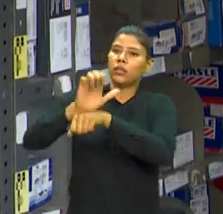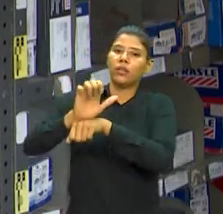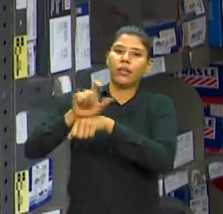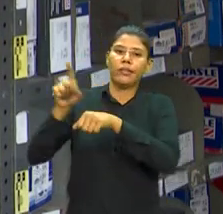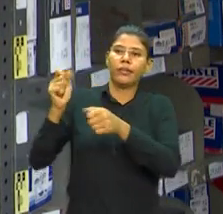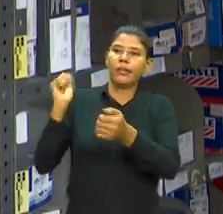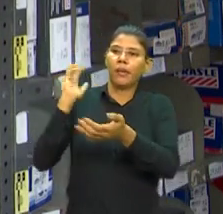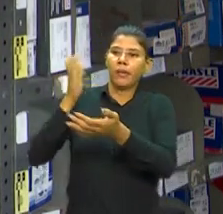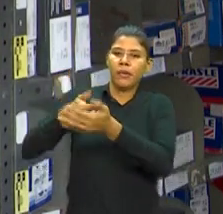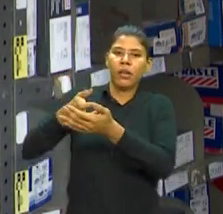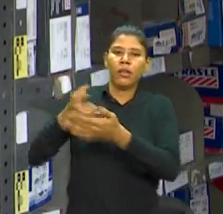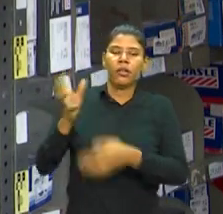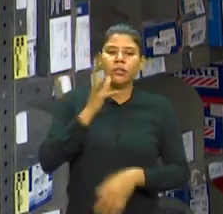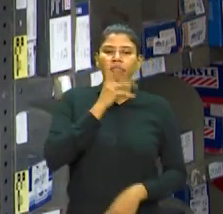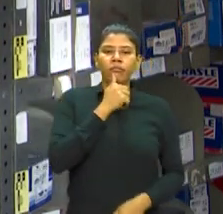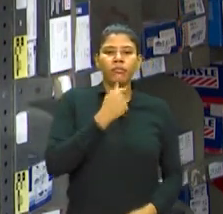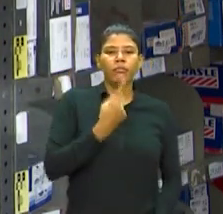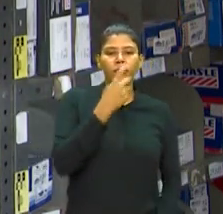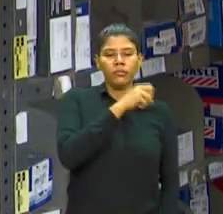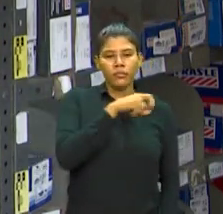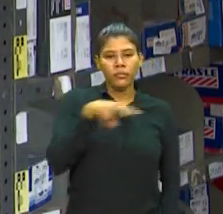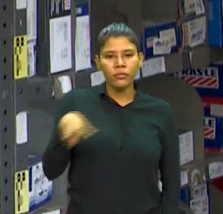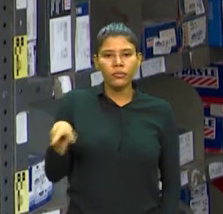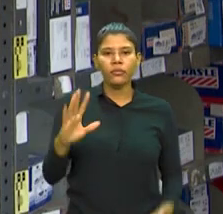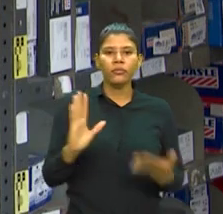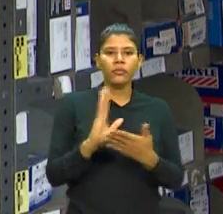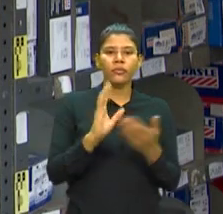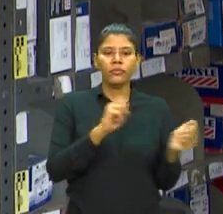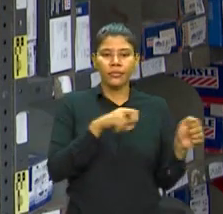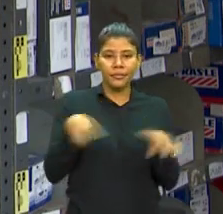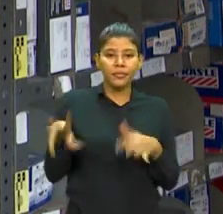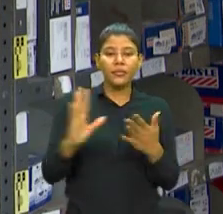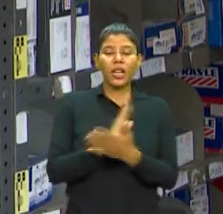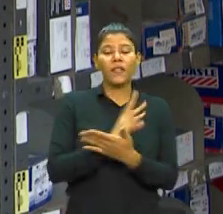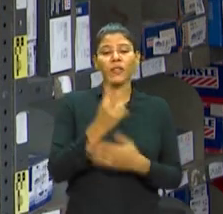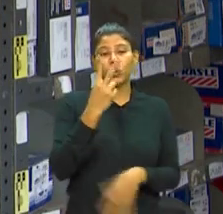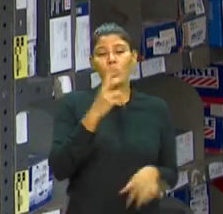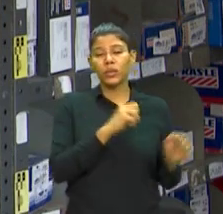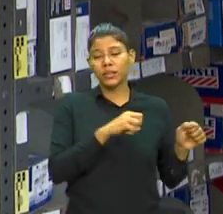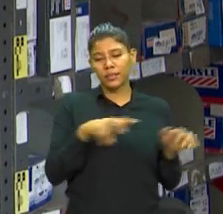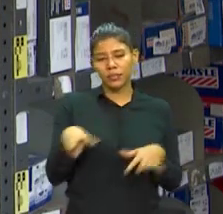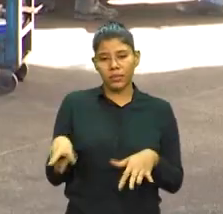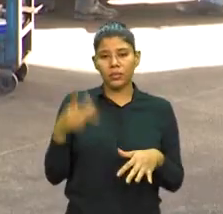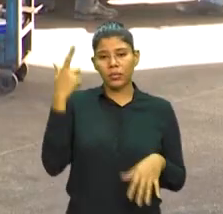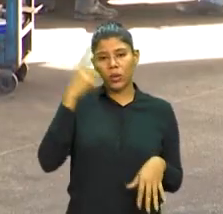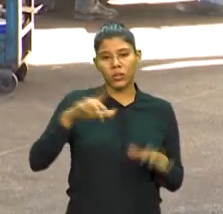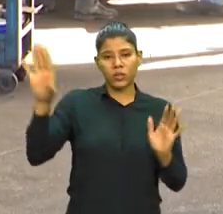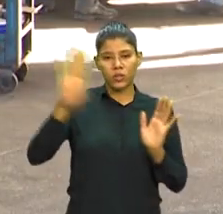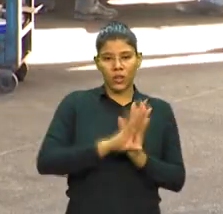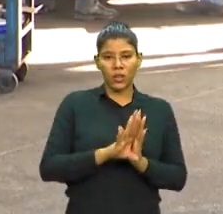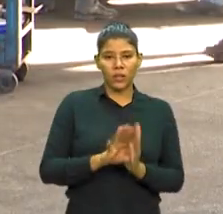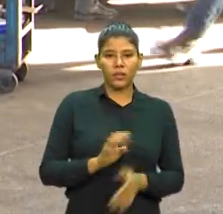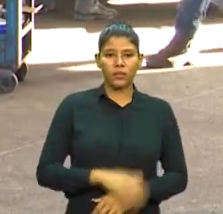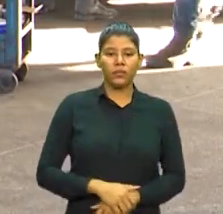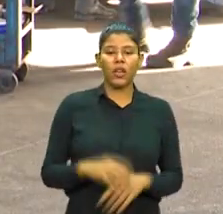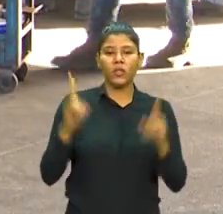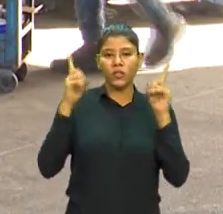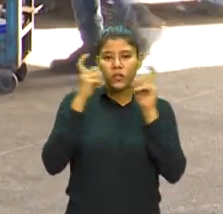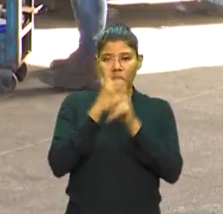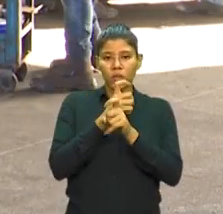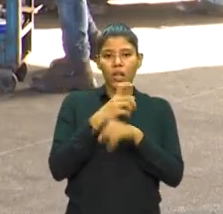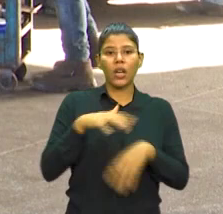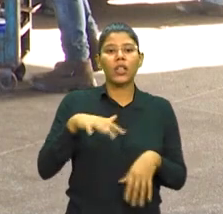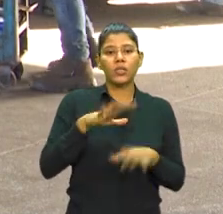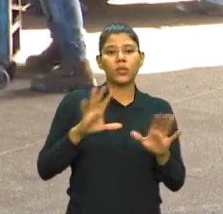e isso demora de uma semana às vezes chega a demorar até duas semanas pra entrega do as dificuldades do setor T